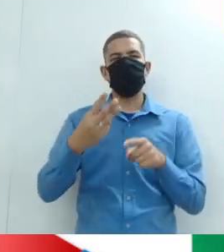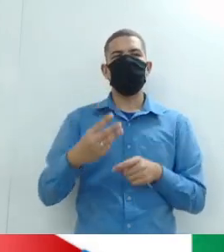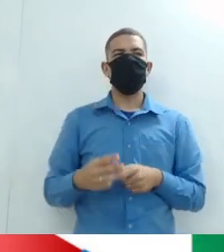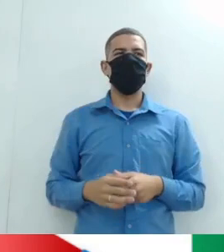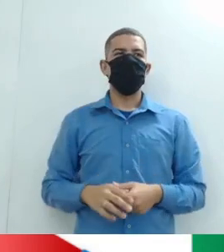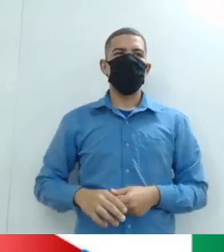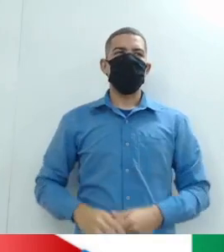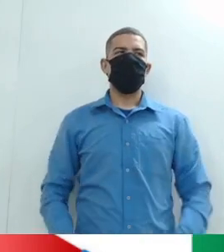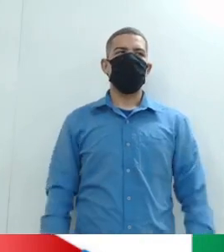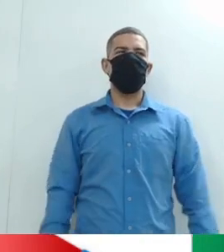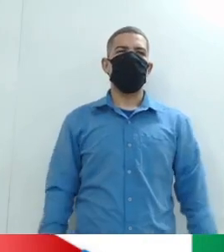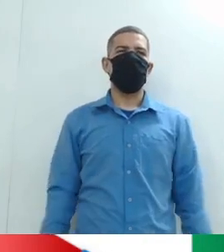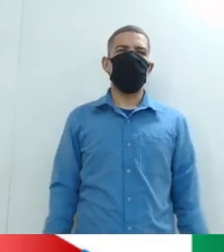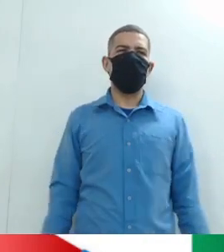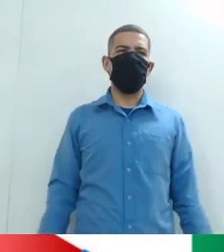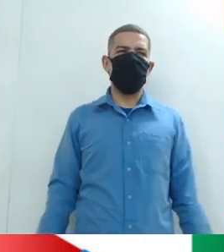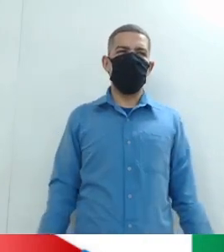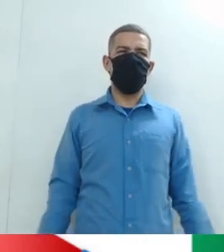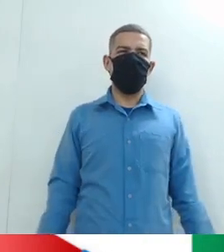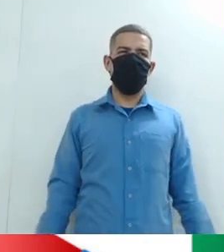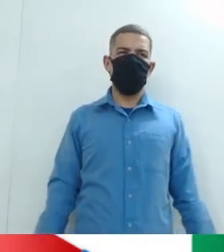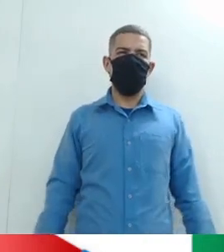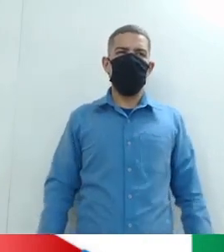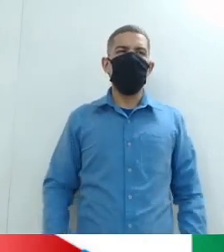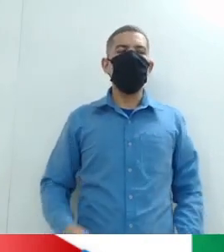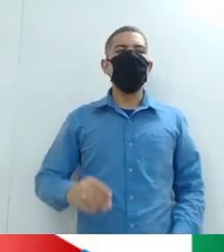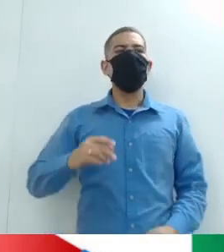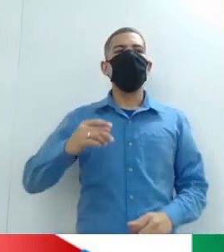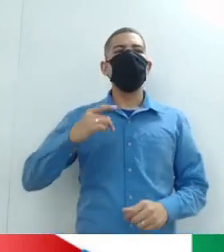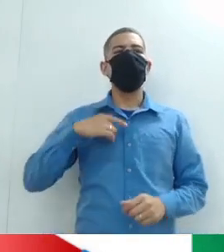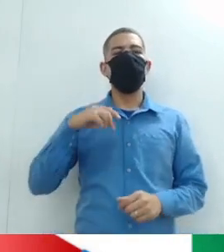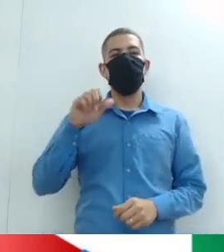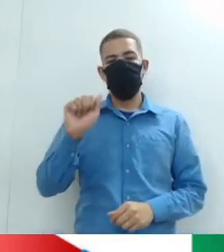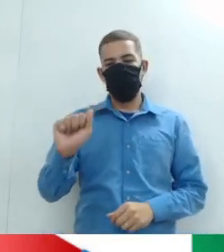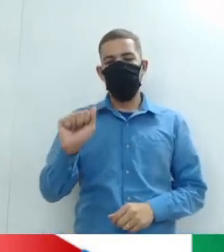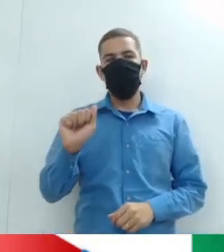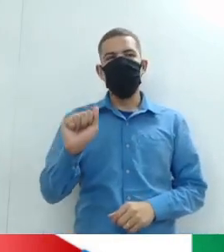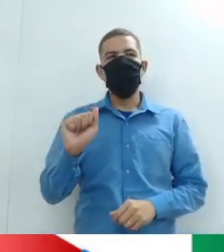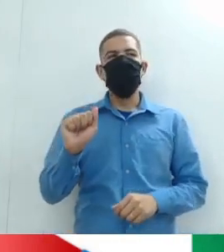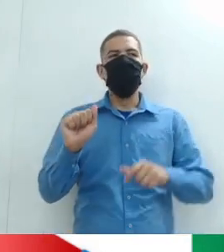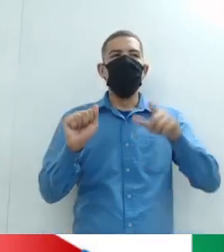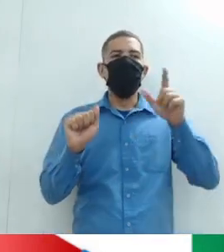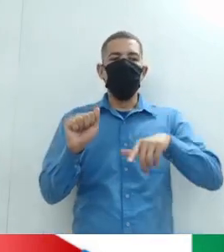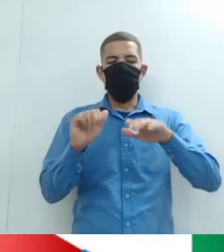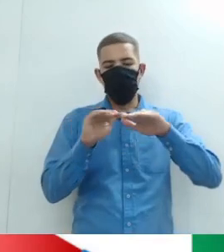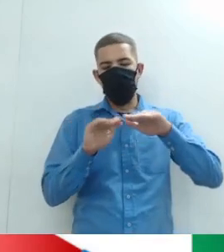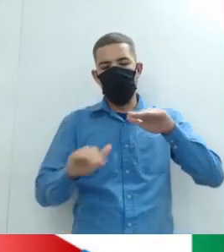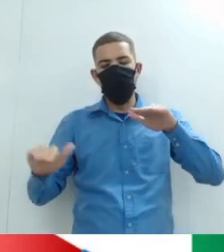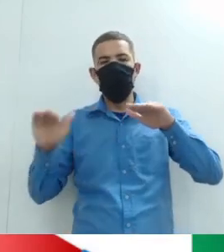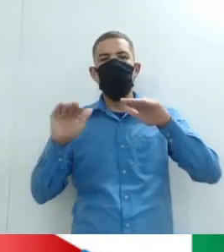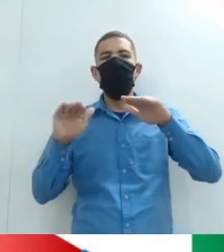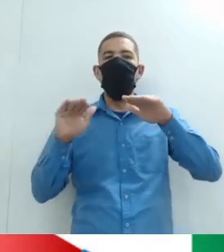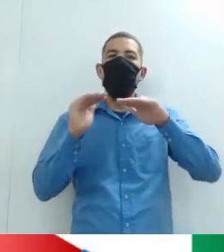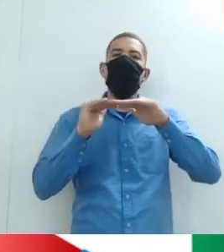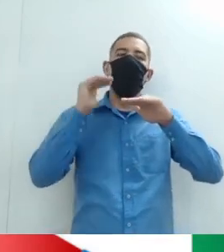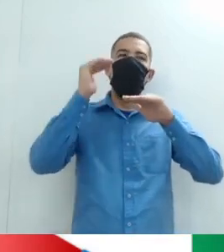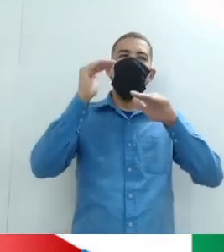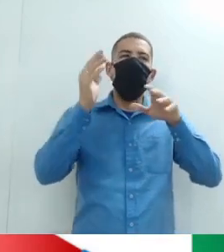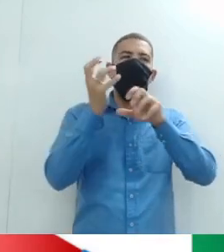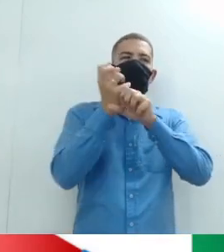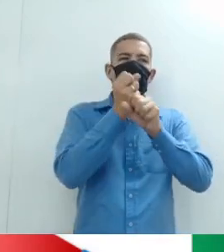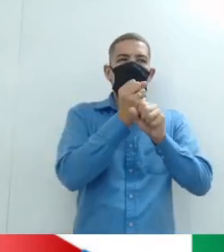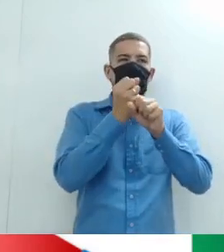vezes A 3 vezes e é a mesma base, o A repete a base e somam-se os expoentes ao